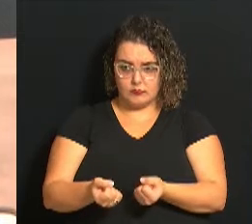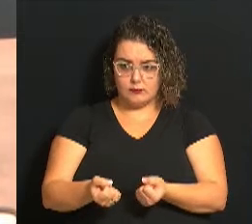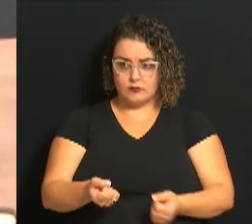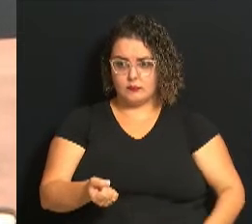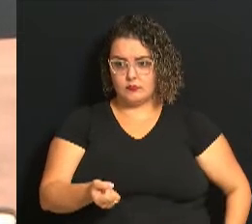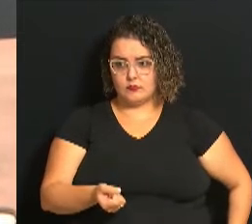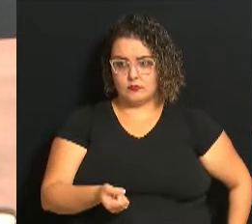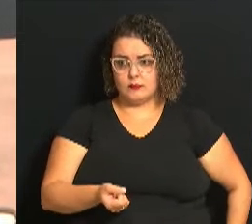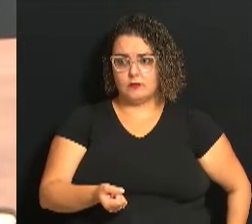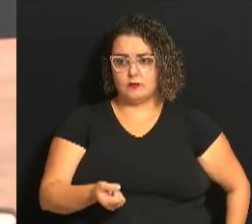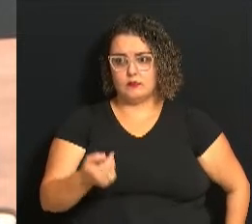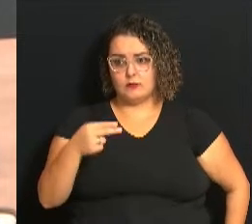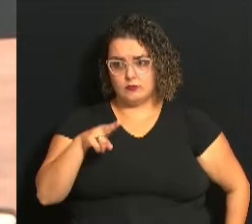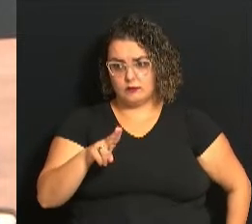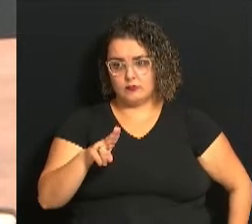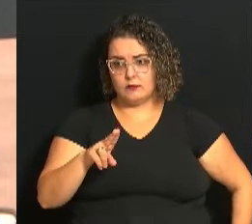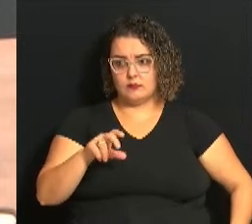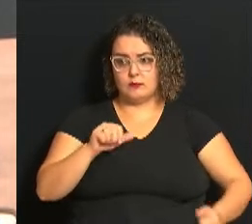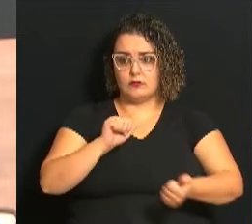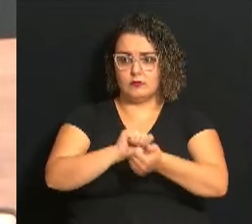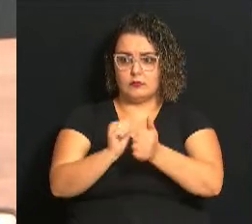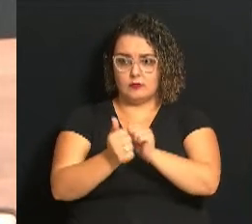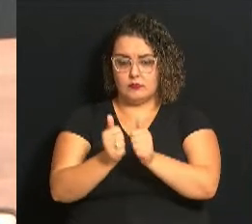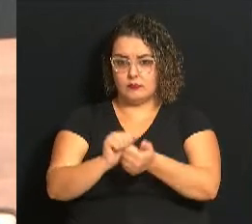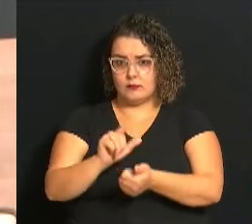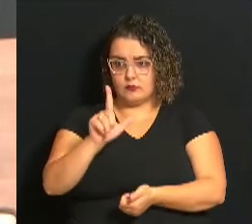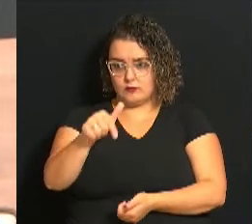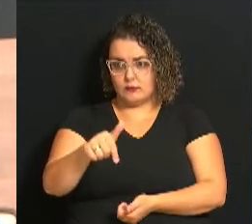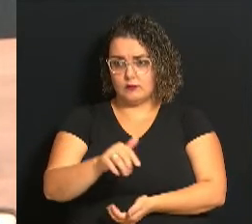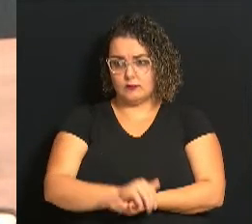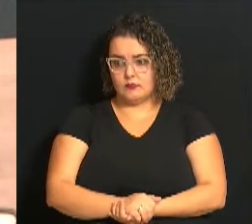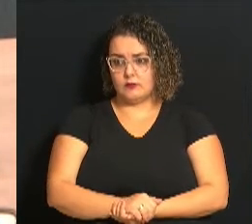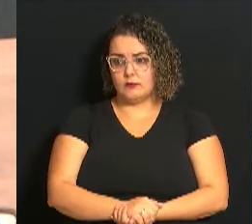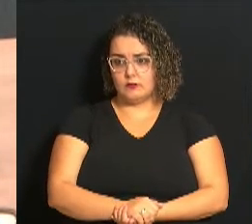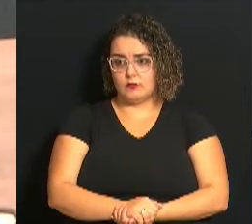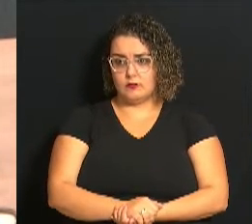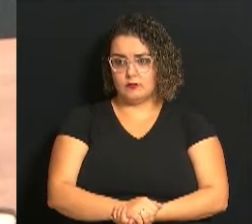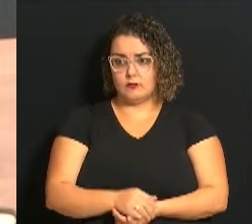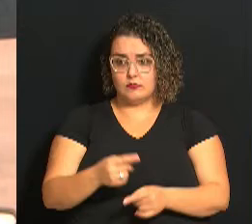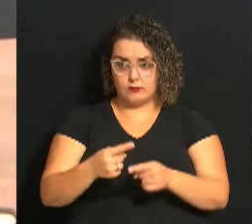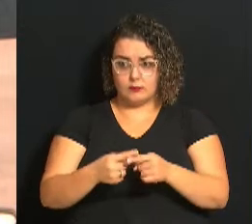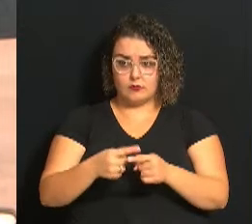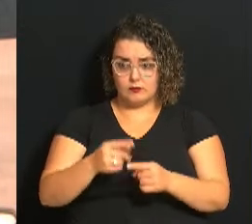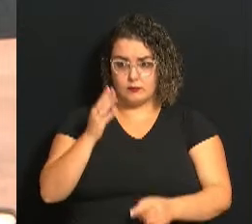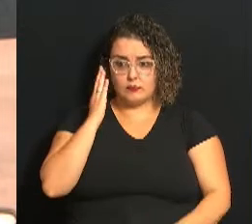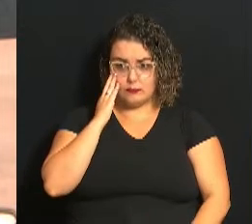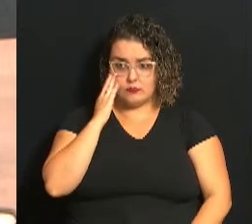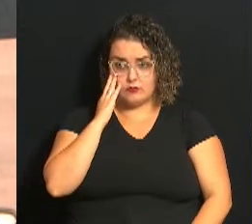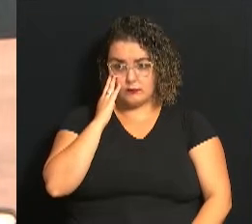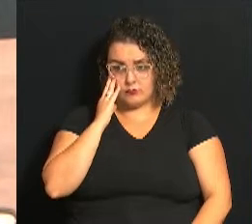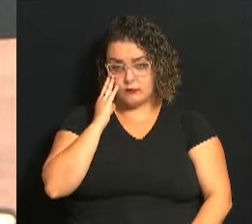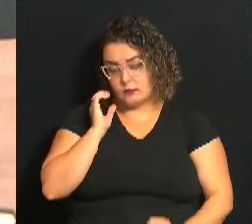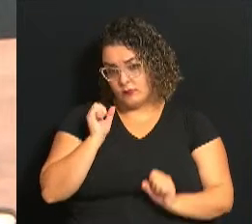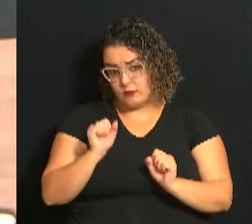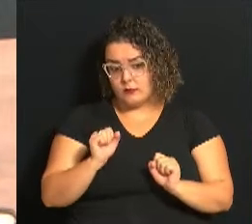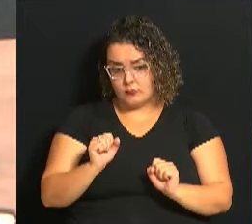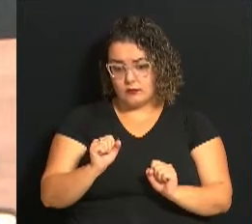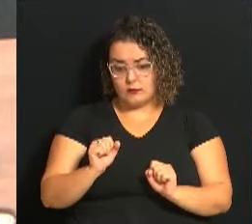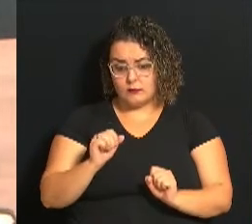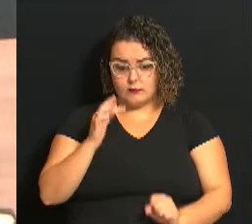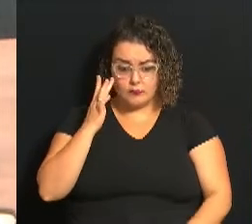necessário fazer alguma adequação posterior? Porque eu sei que poderá vir amanhã um